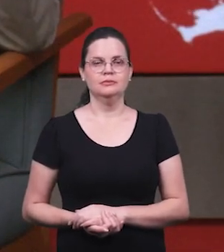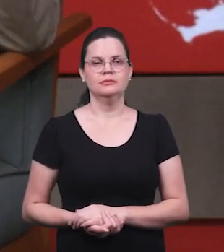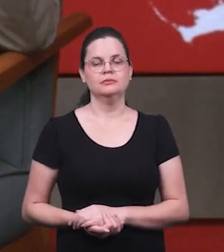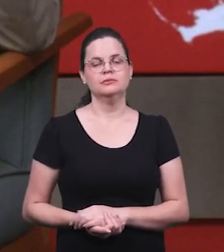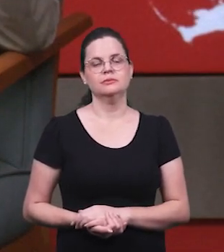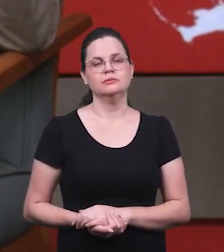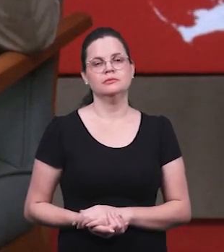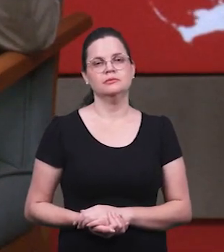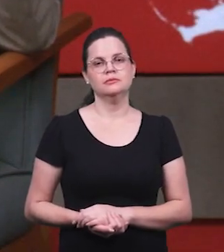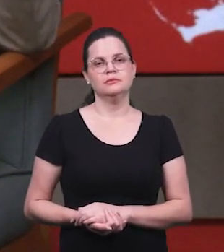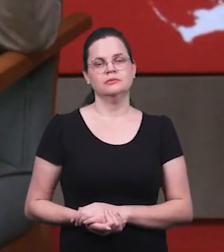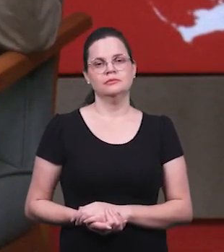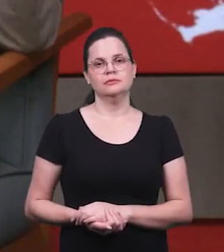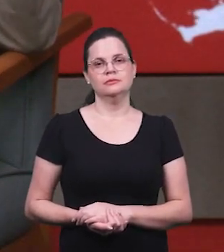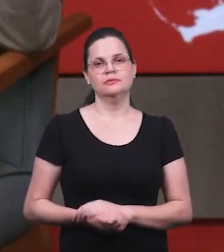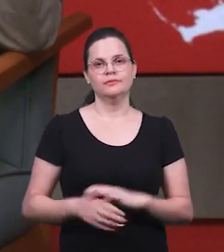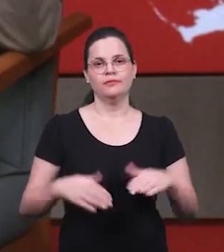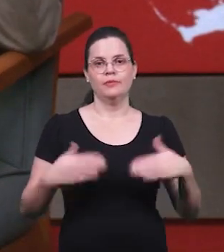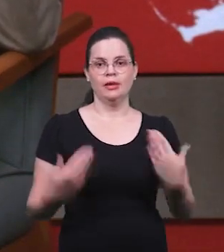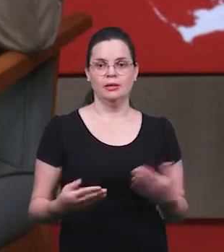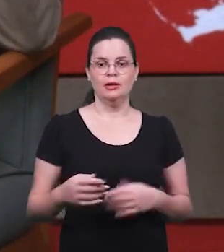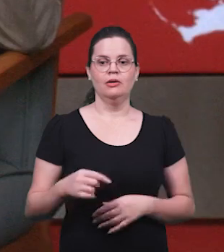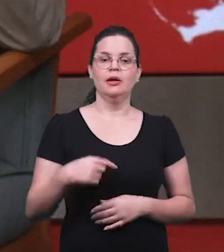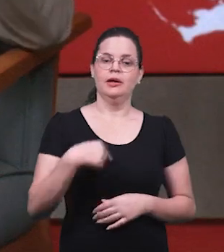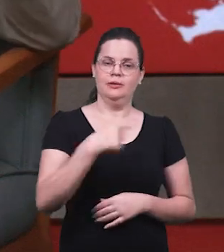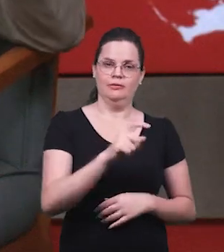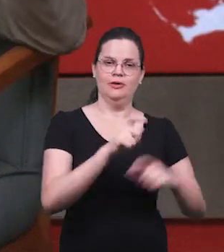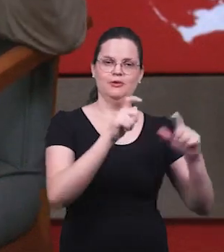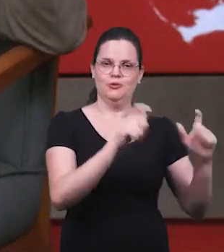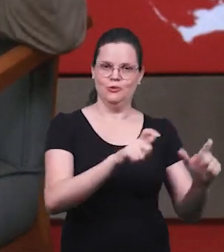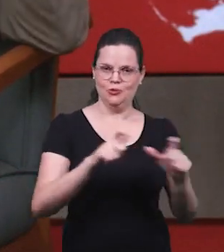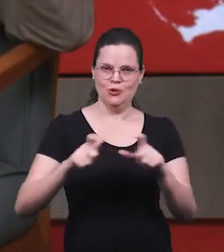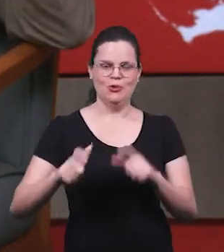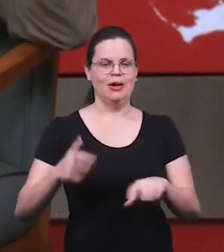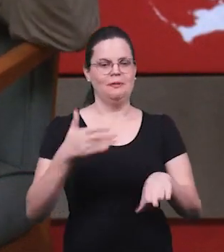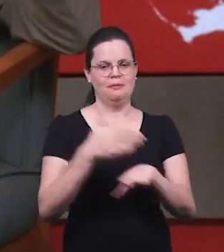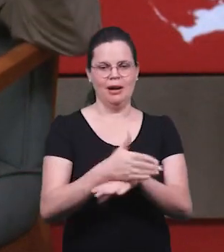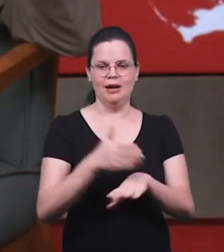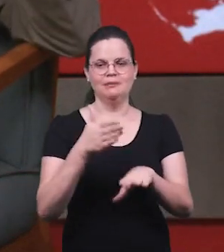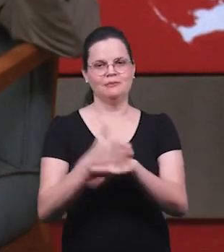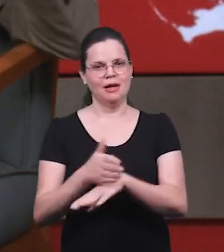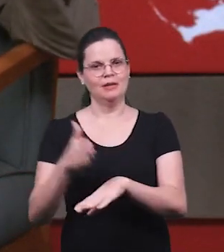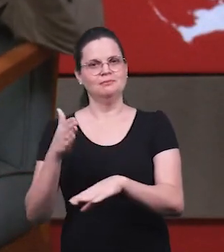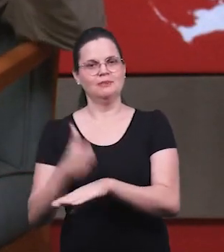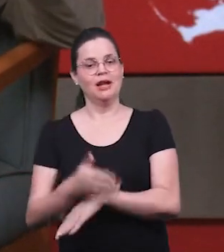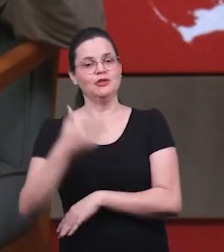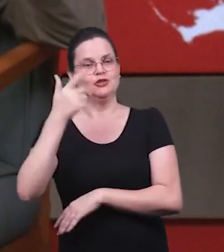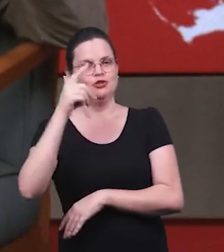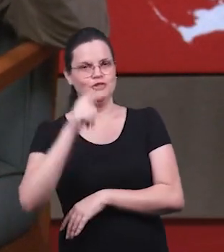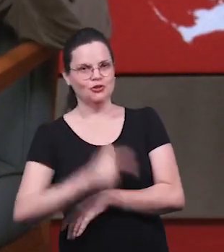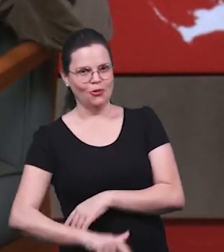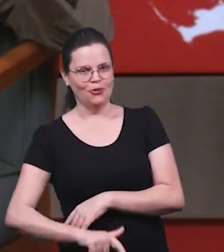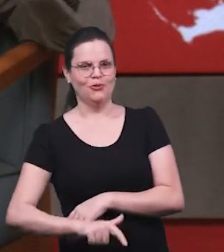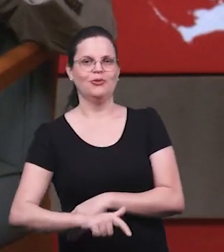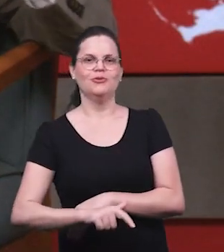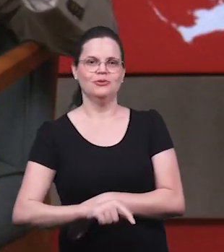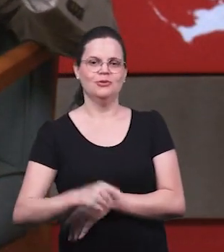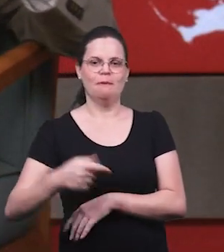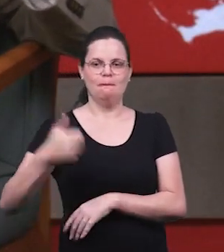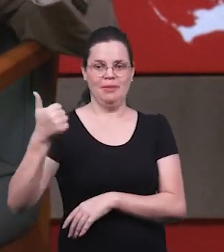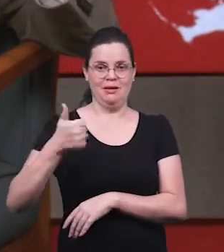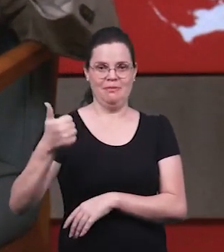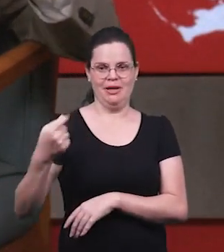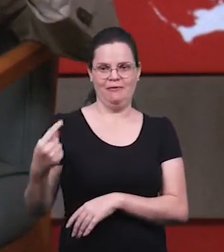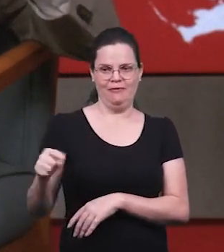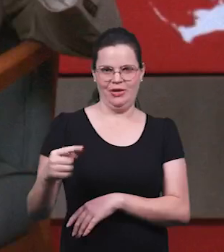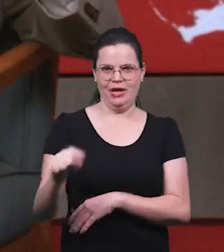confirma tudo aquilo que ele vinha ensinando já desde a primeira viagem, que é a viagem